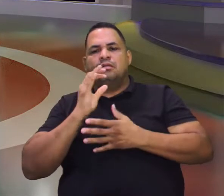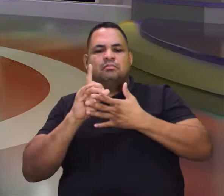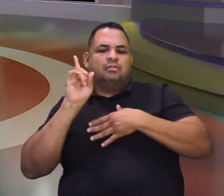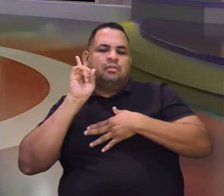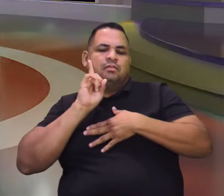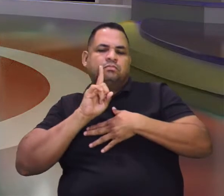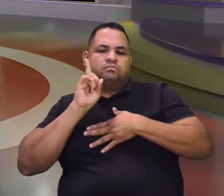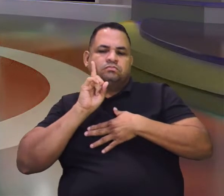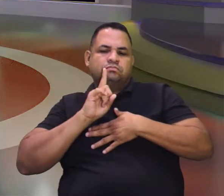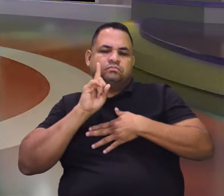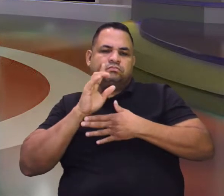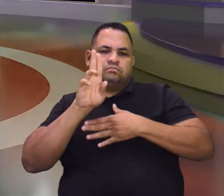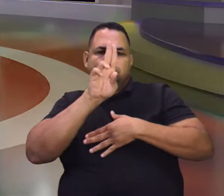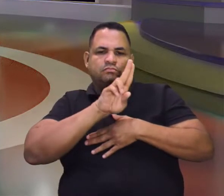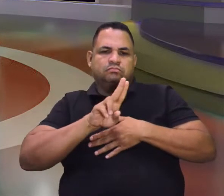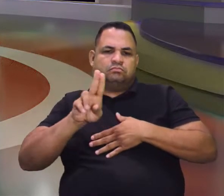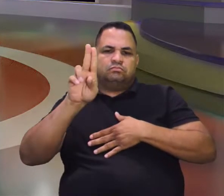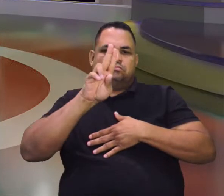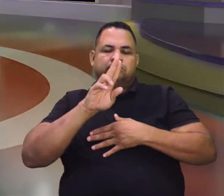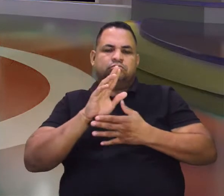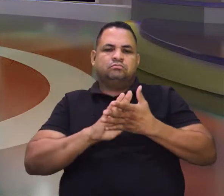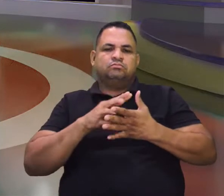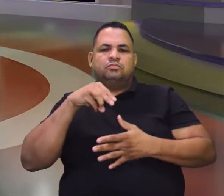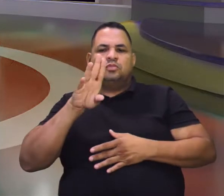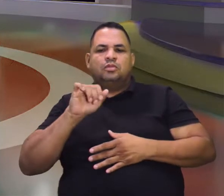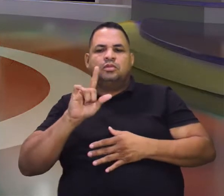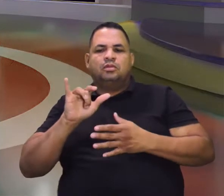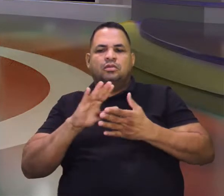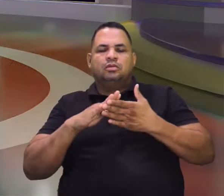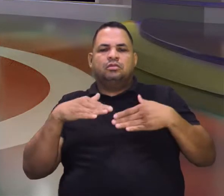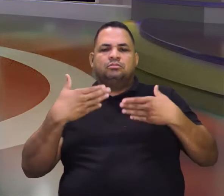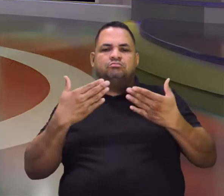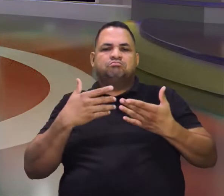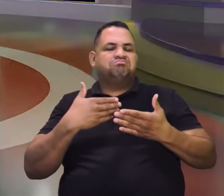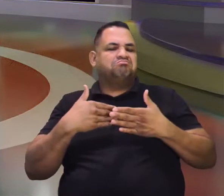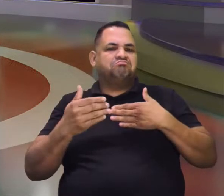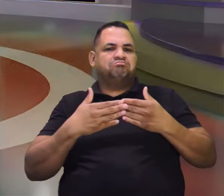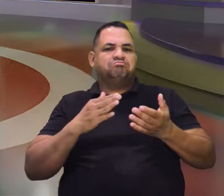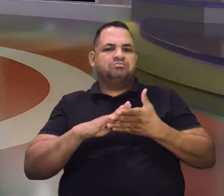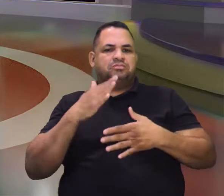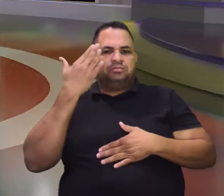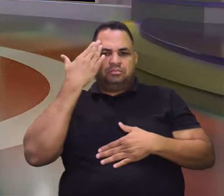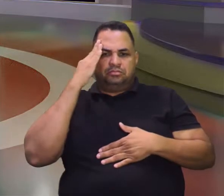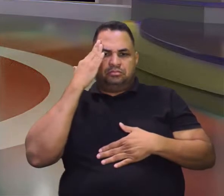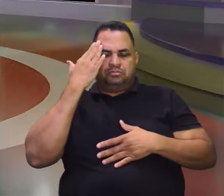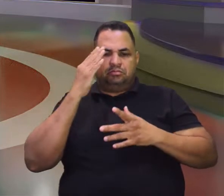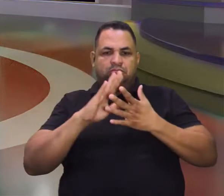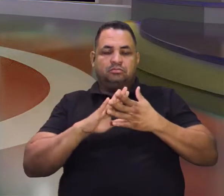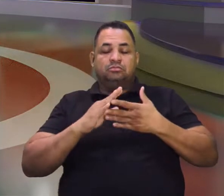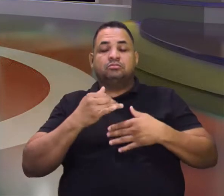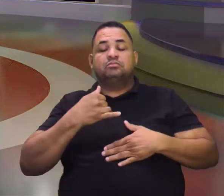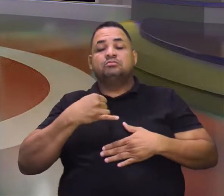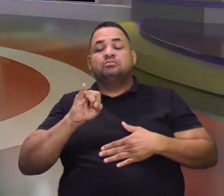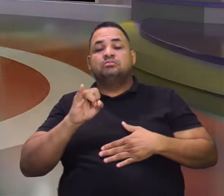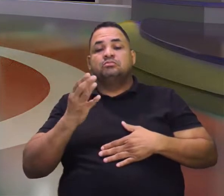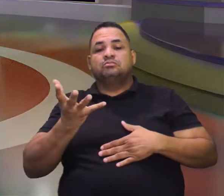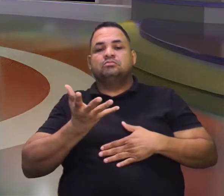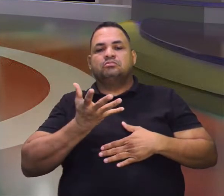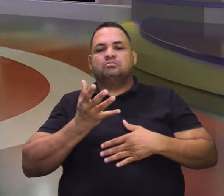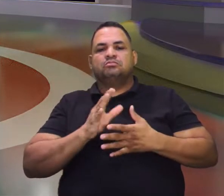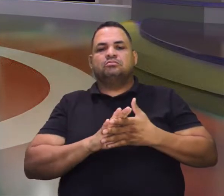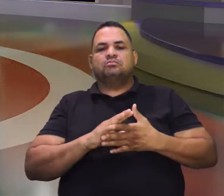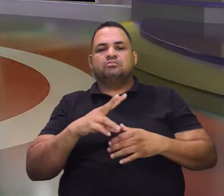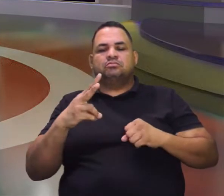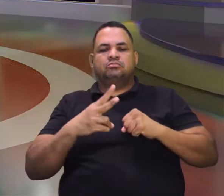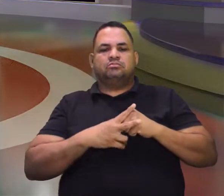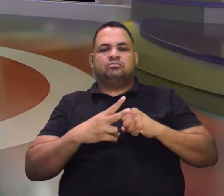exemplo, você vai usar o tempo inteiro o eu para qualquer situação, não tem problema, eles vão te entender. Se você quiser usar o verbo to